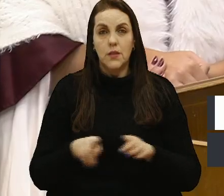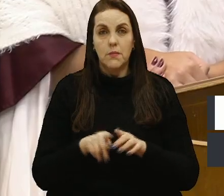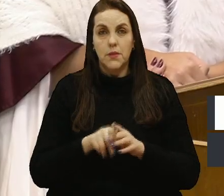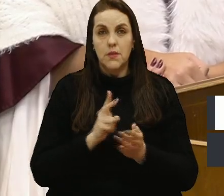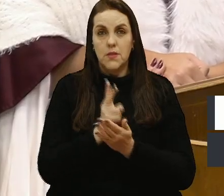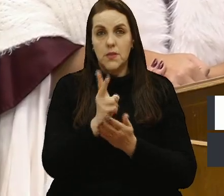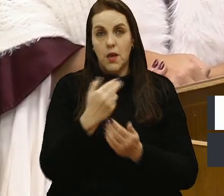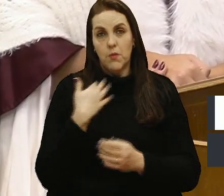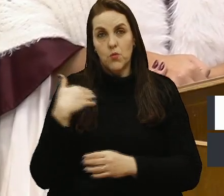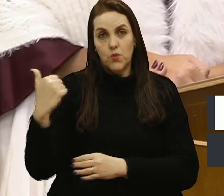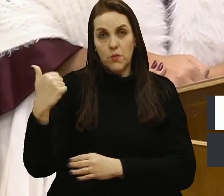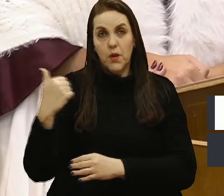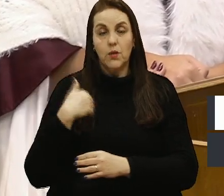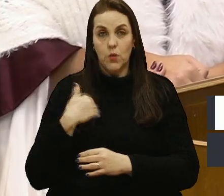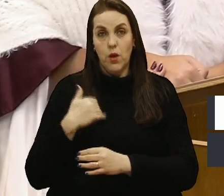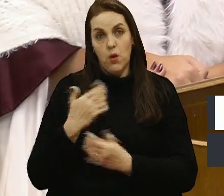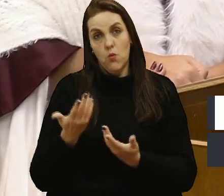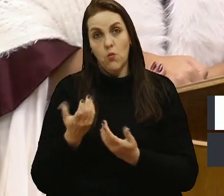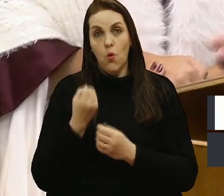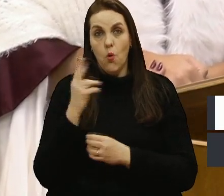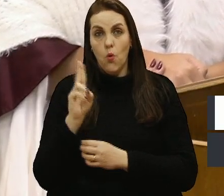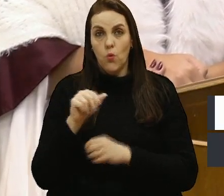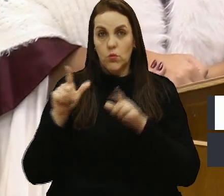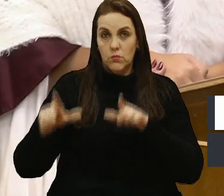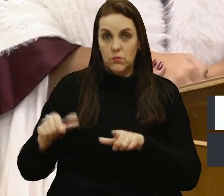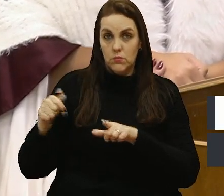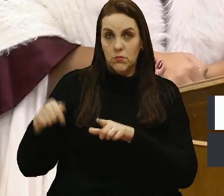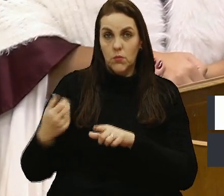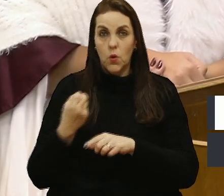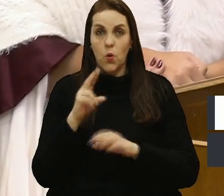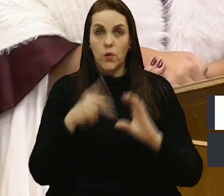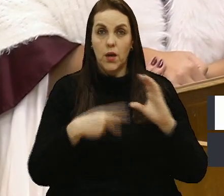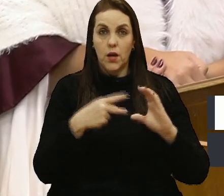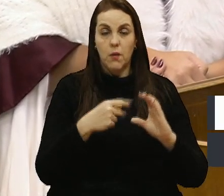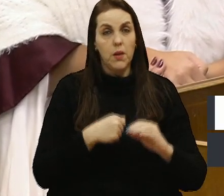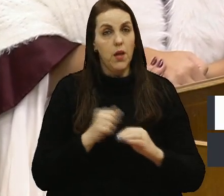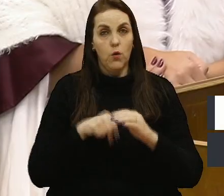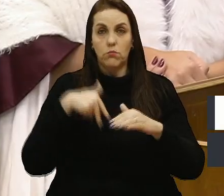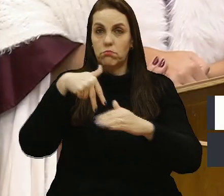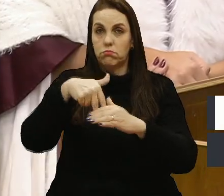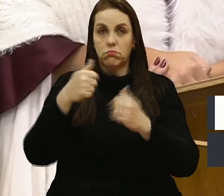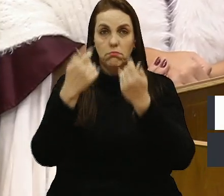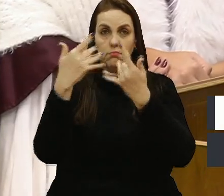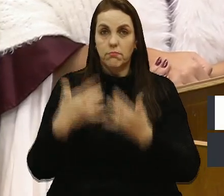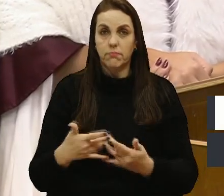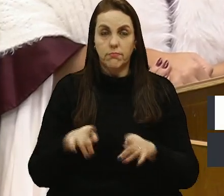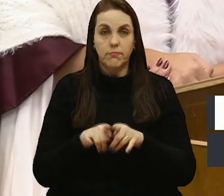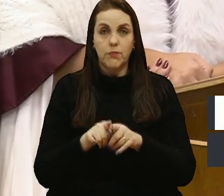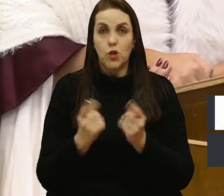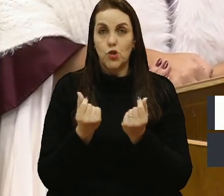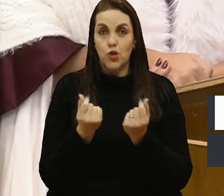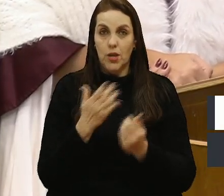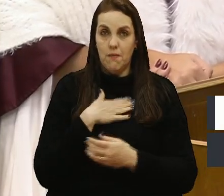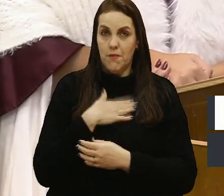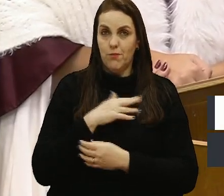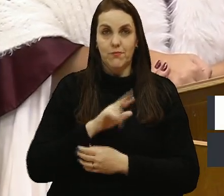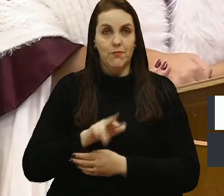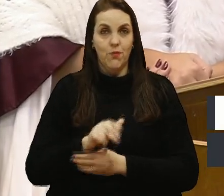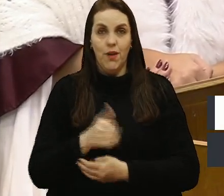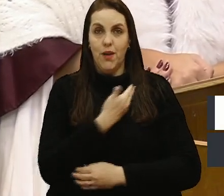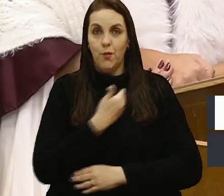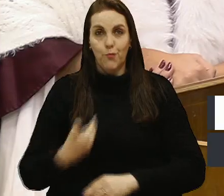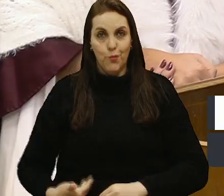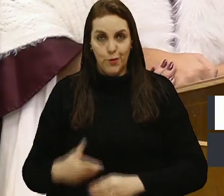que eu fui chamado, ou no gabinete ou aqui na Câmara, vim sempre dar as devidas explicações, até porque o dinheiro não é meu, é público, né?